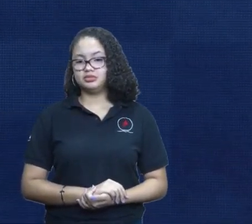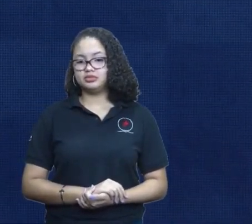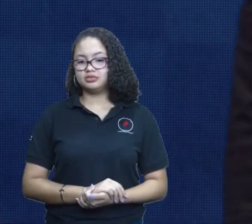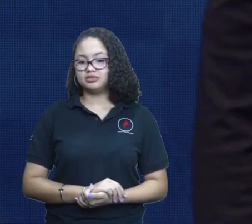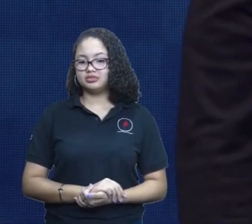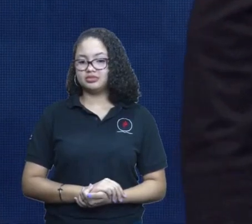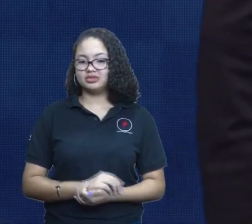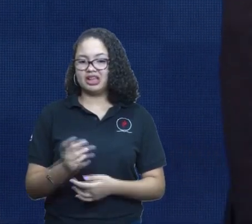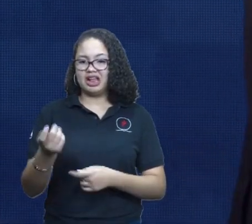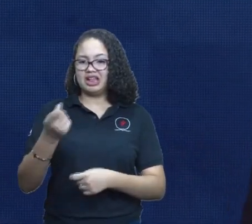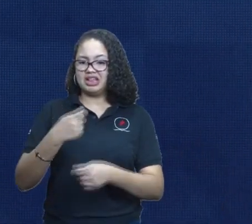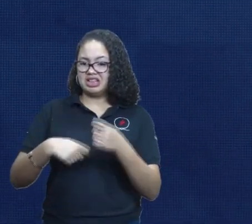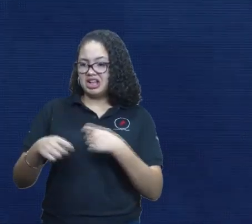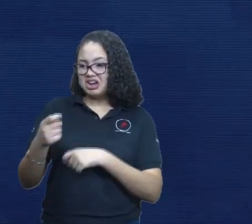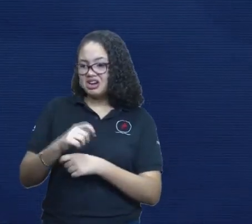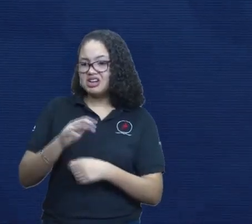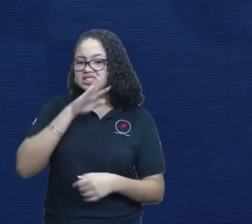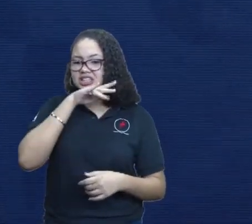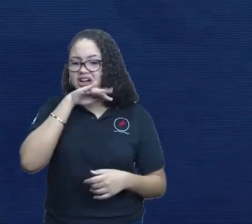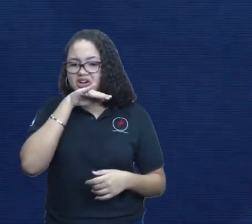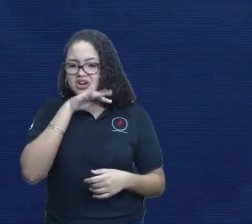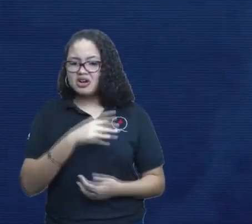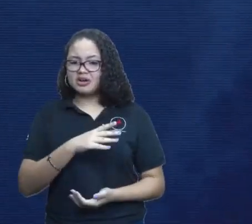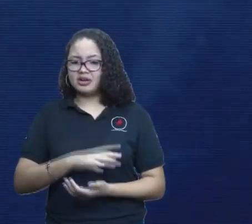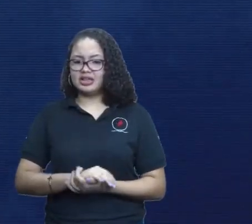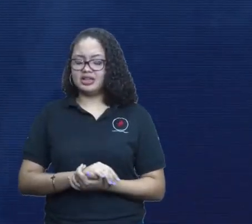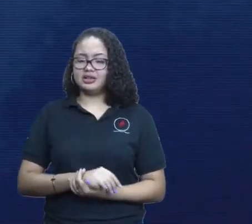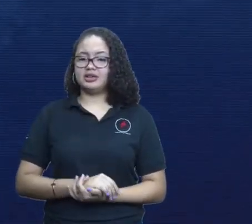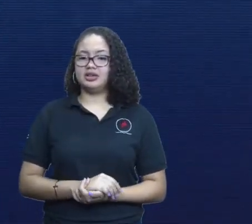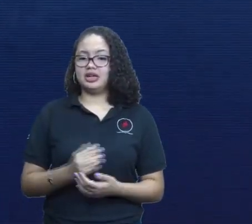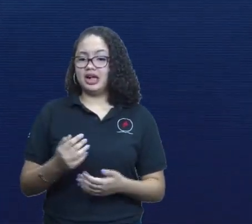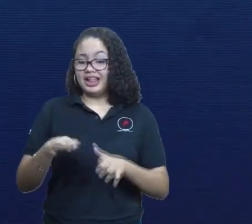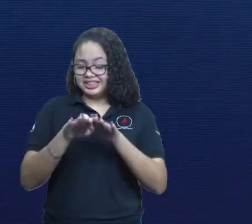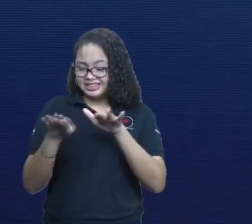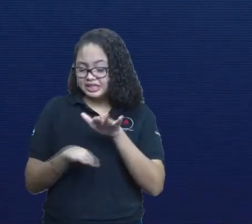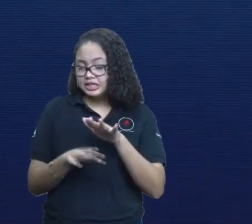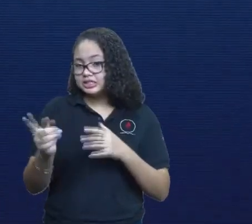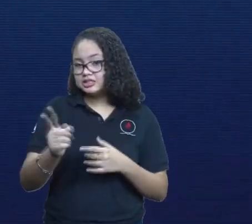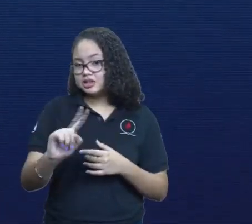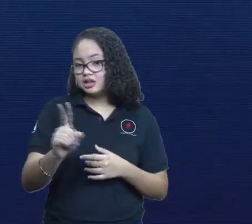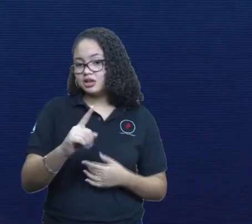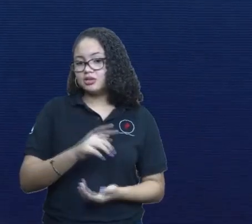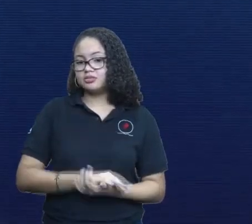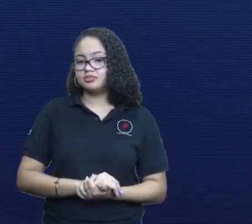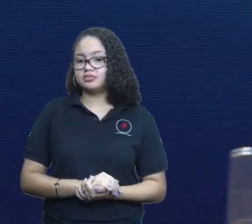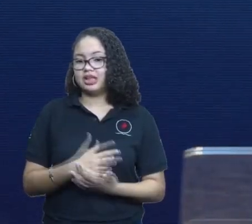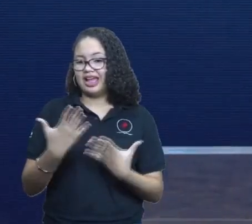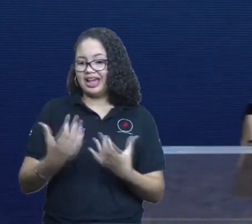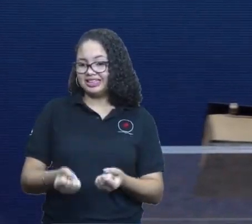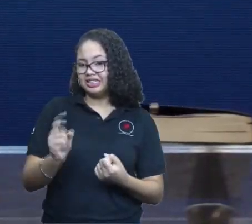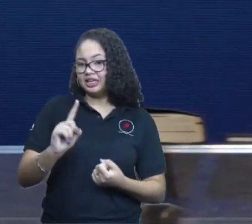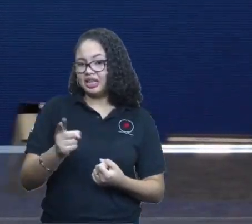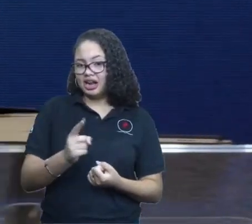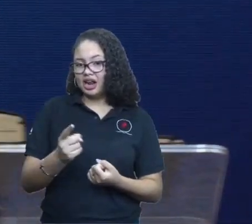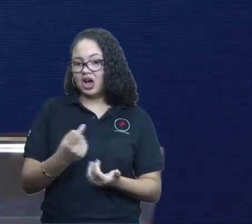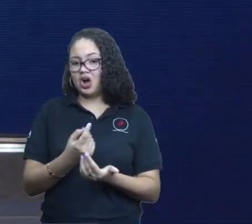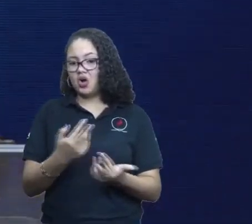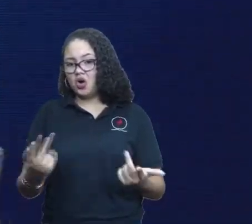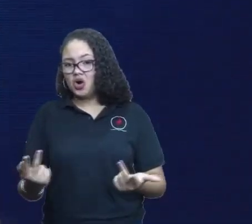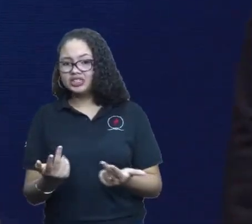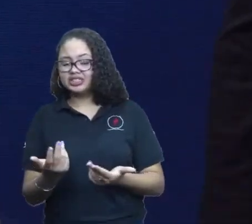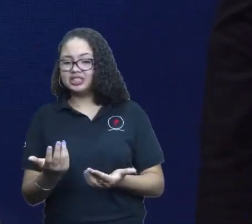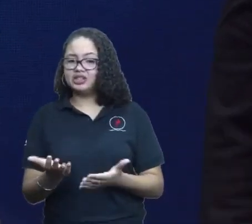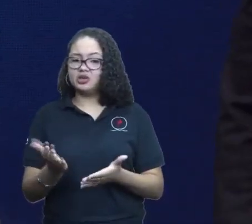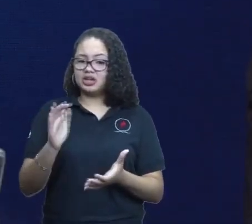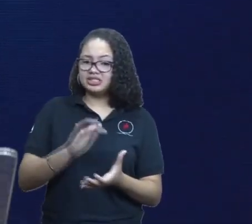não entre negociatas não entra mais não deixa não admita certas coisas dentro do seu casamento